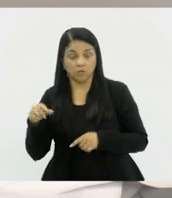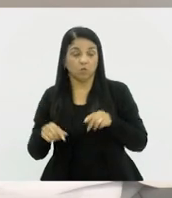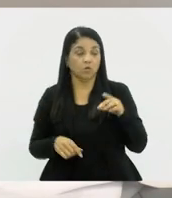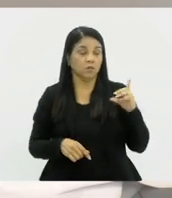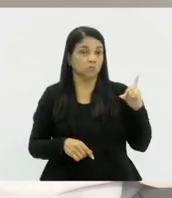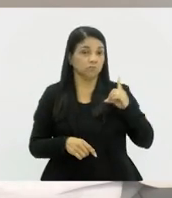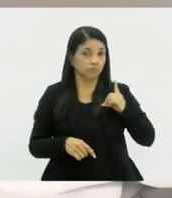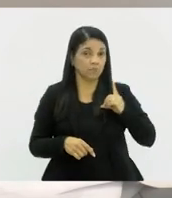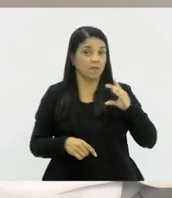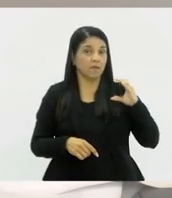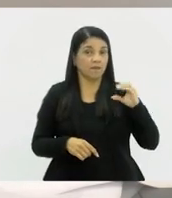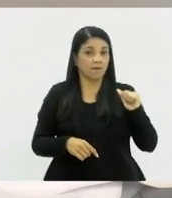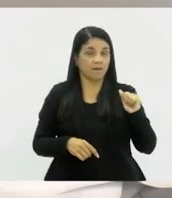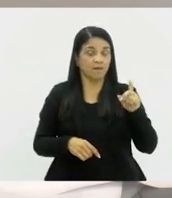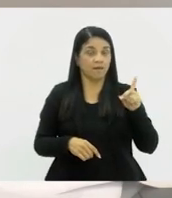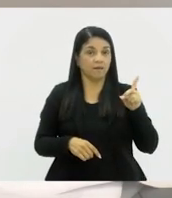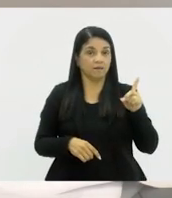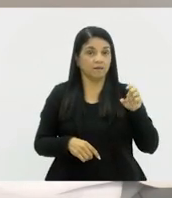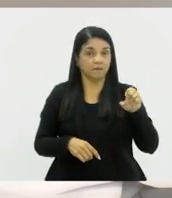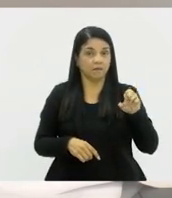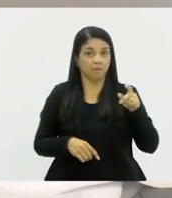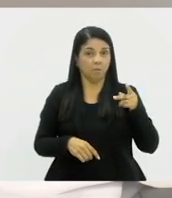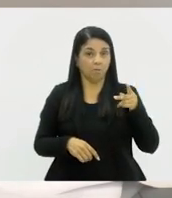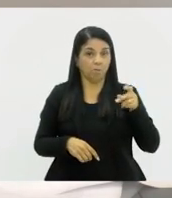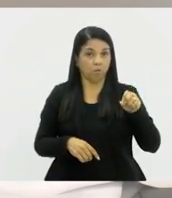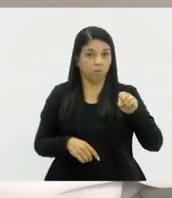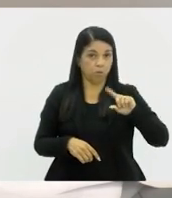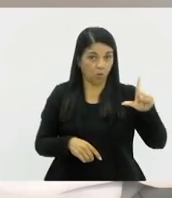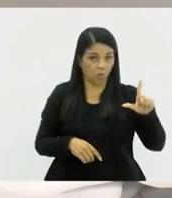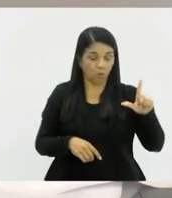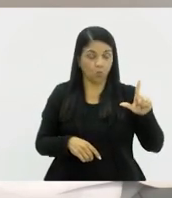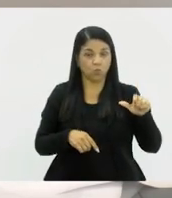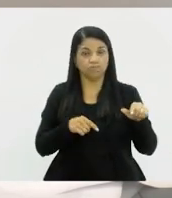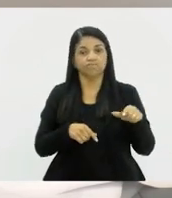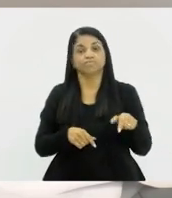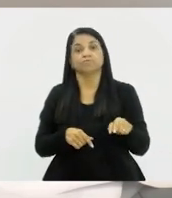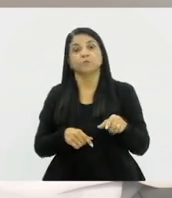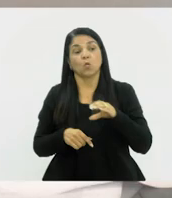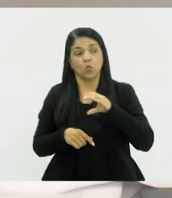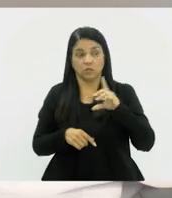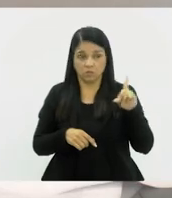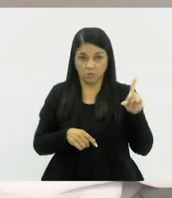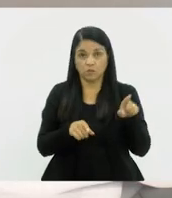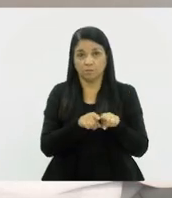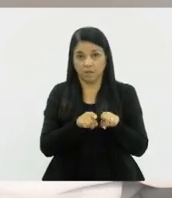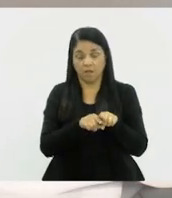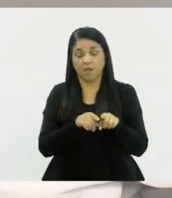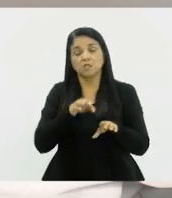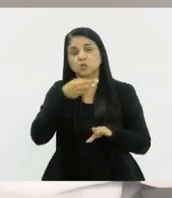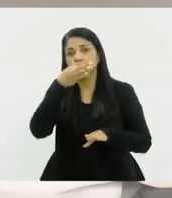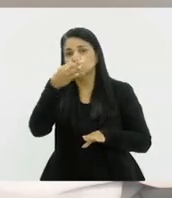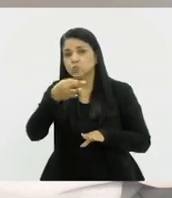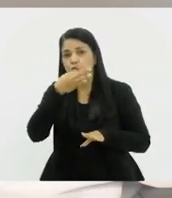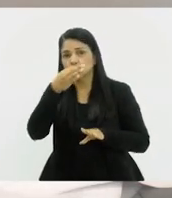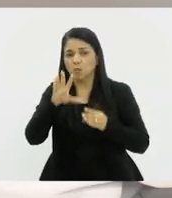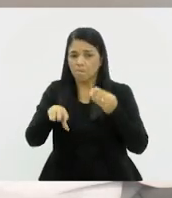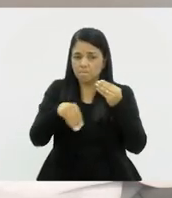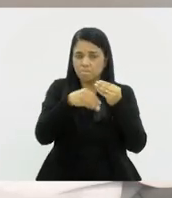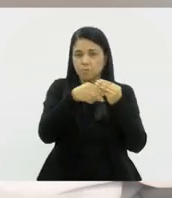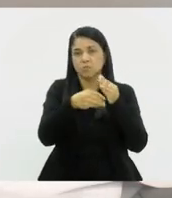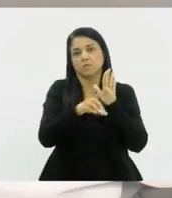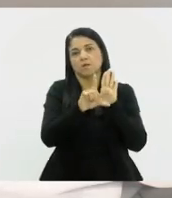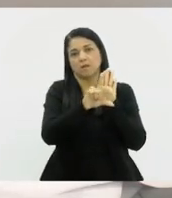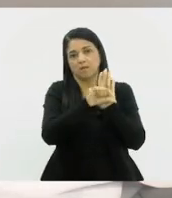cadep era um dos coordenadores da cadep eles falaram deram sugestões que melhoravam